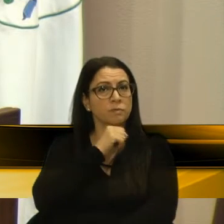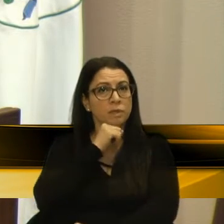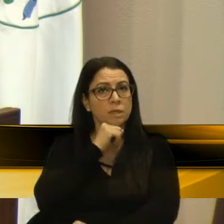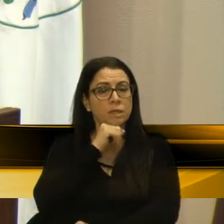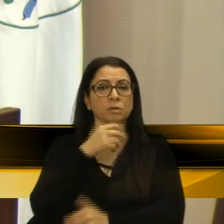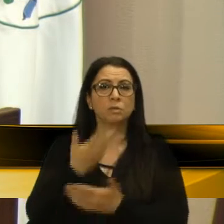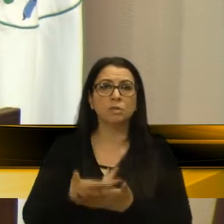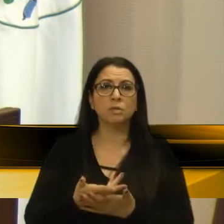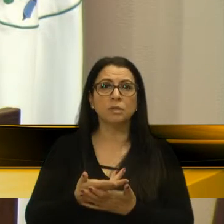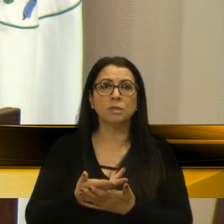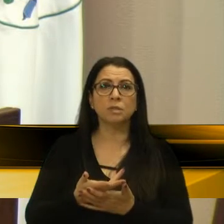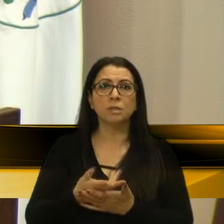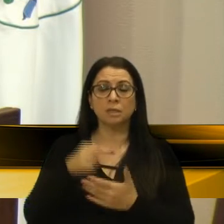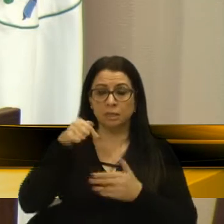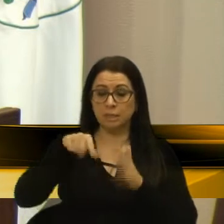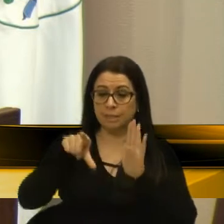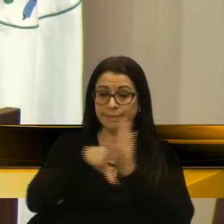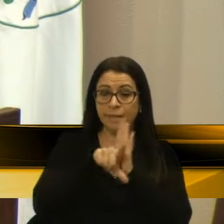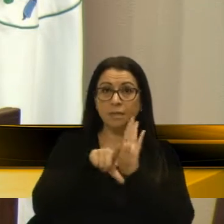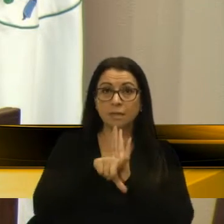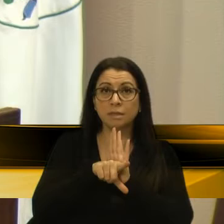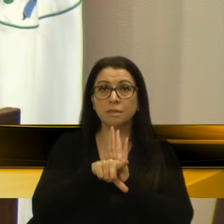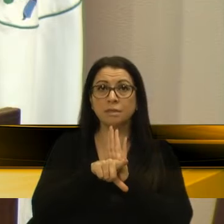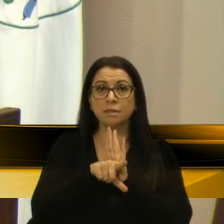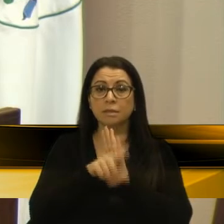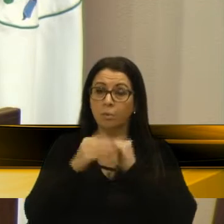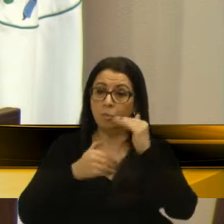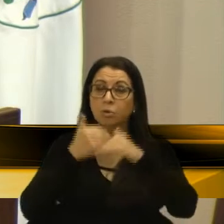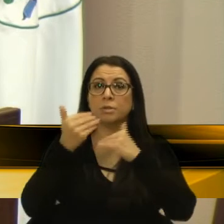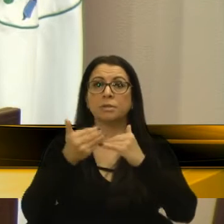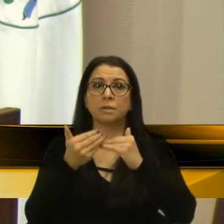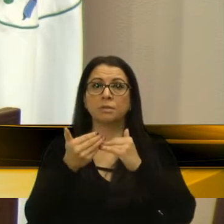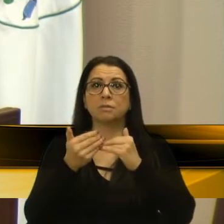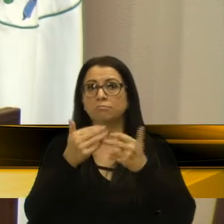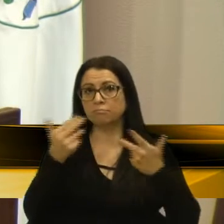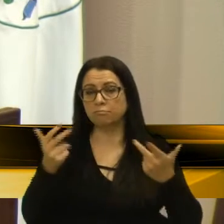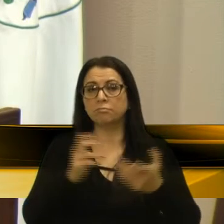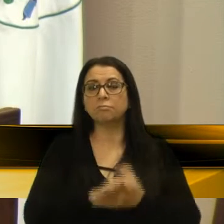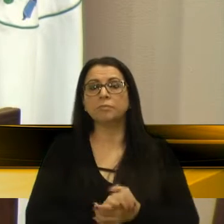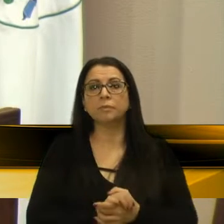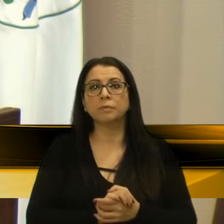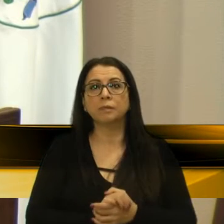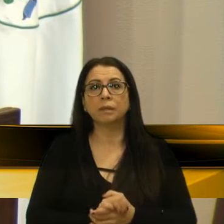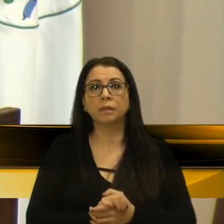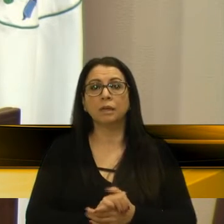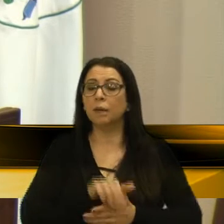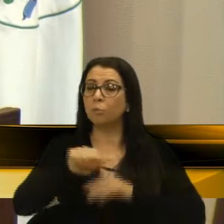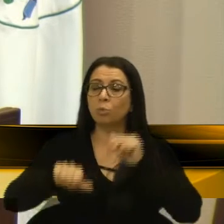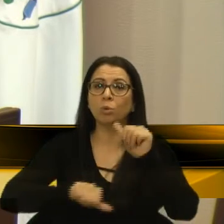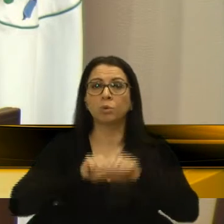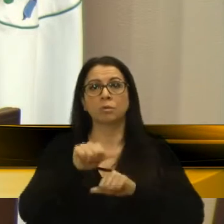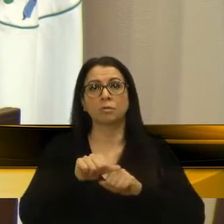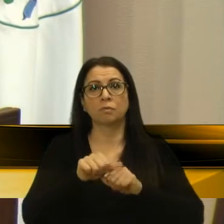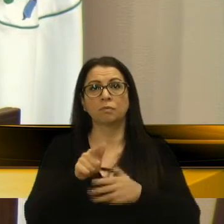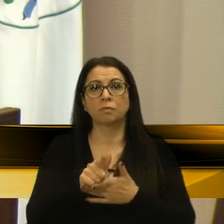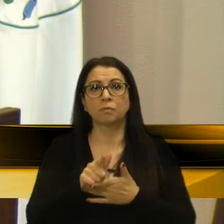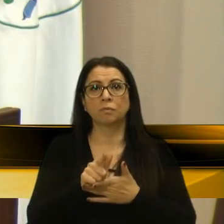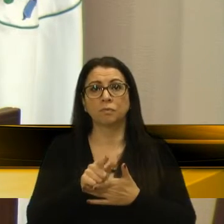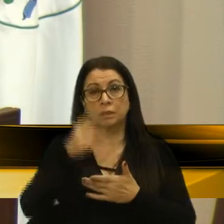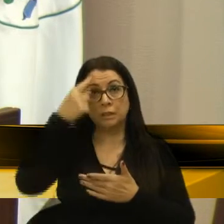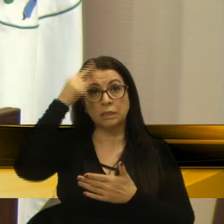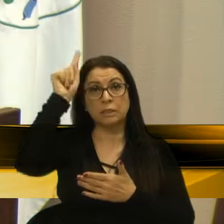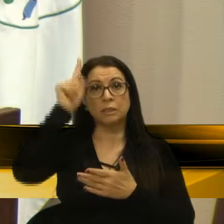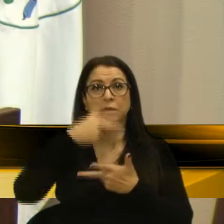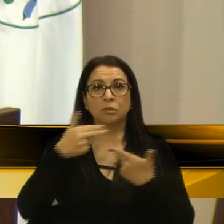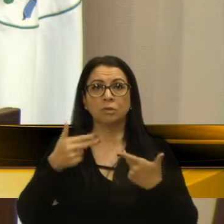manias, legislações, processos e etc. É renovação e a criação de